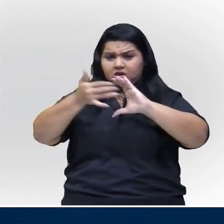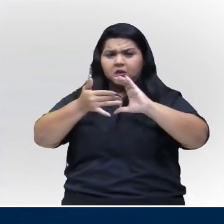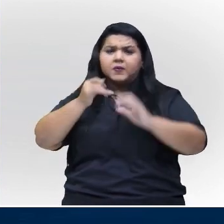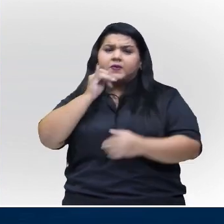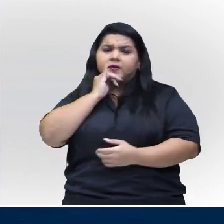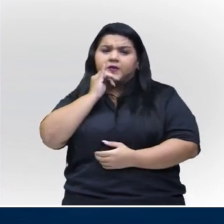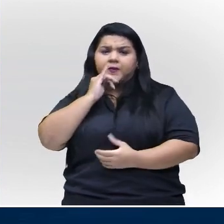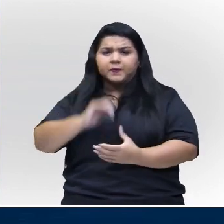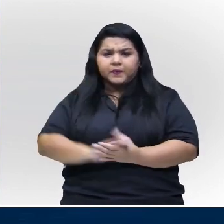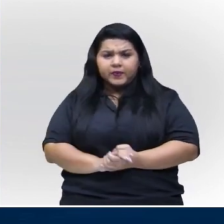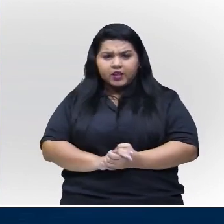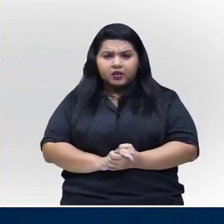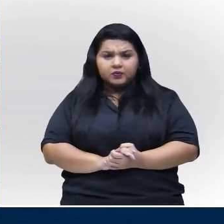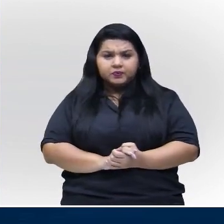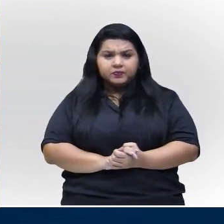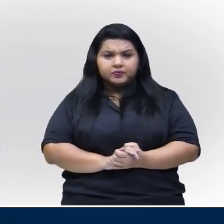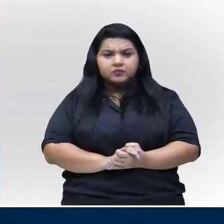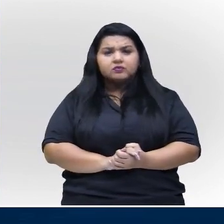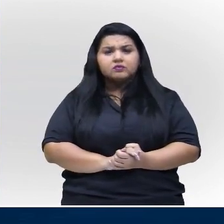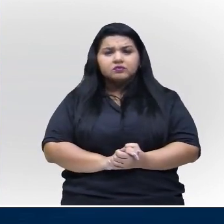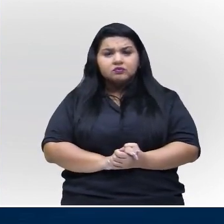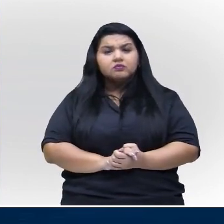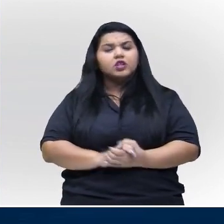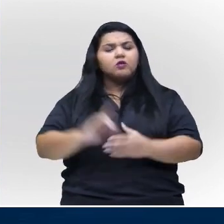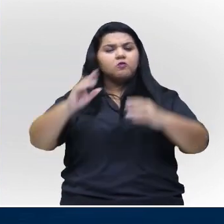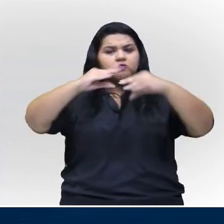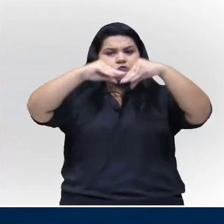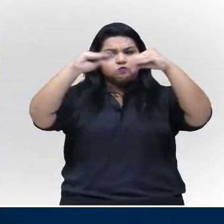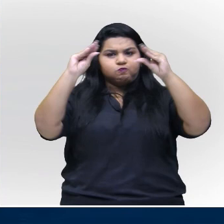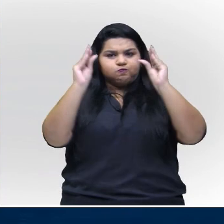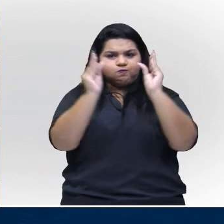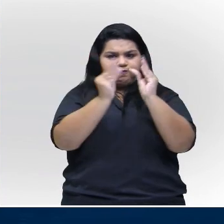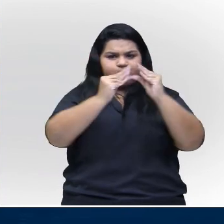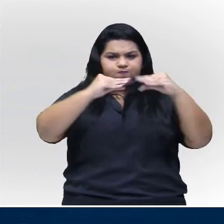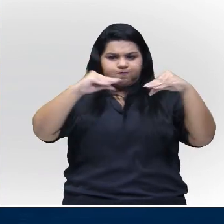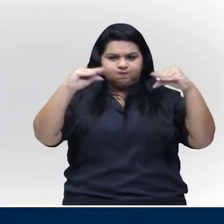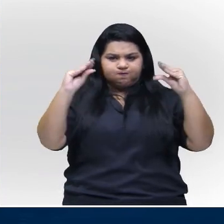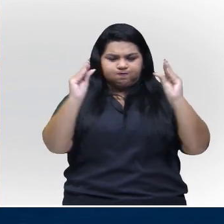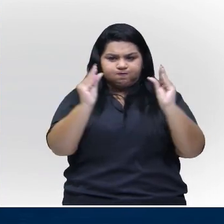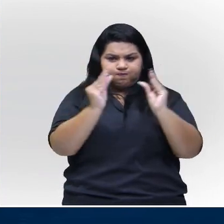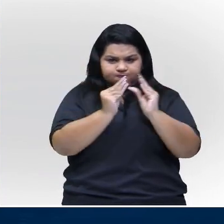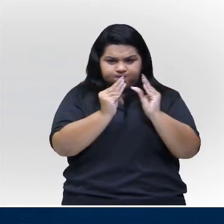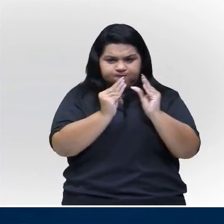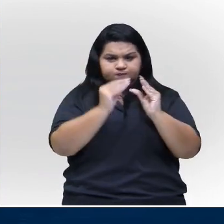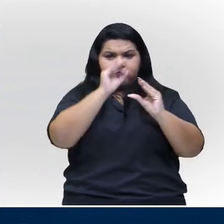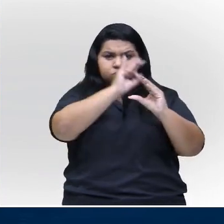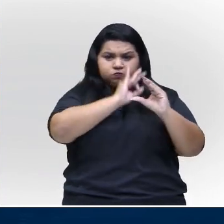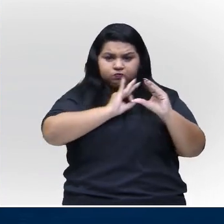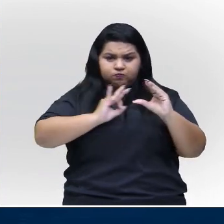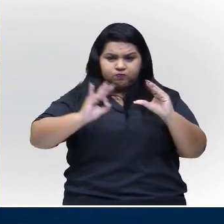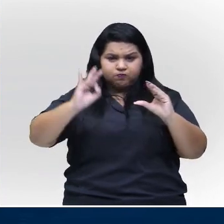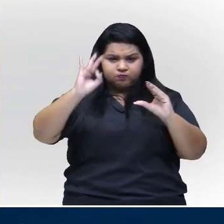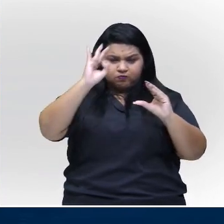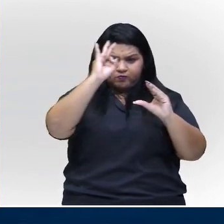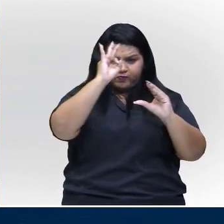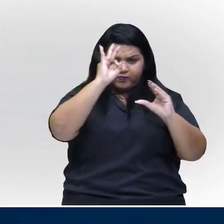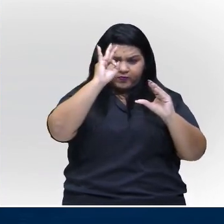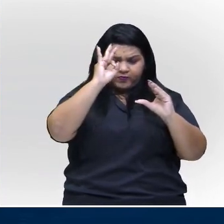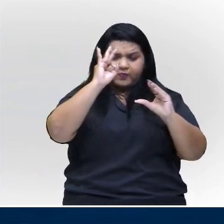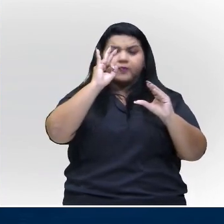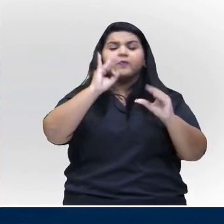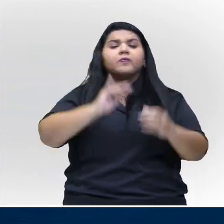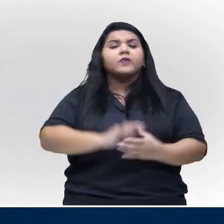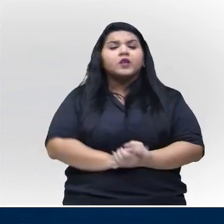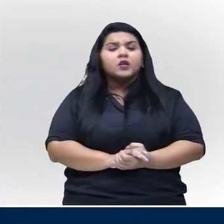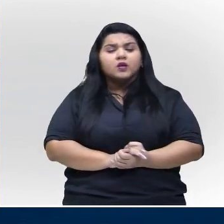exemplo, o retículo endoplasmático granuloso, né, que é aquele que possui os ribossomos aderidos ali à sua